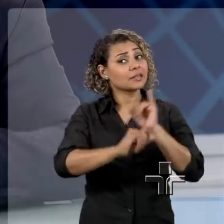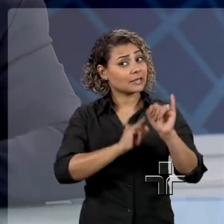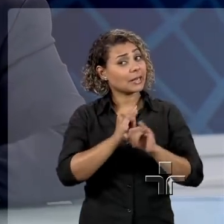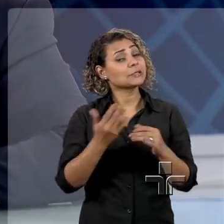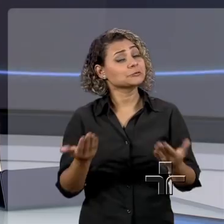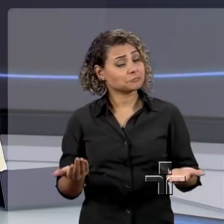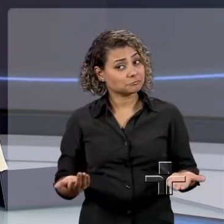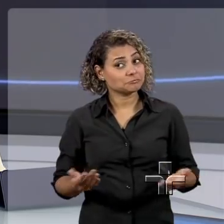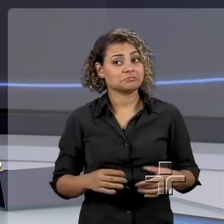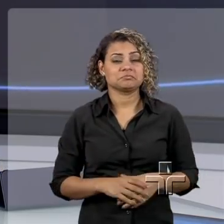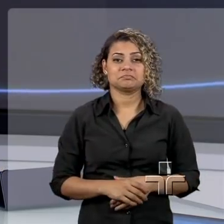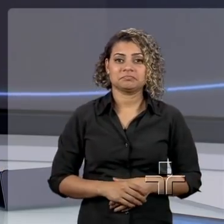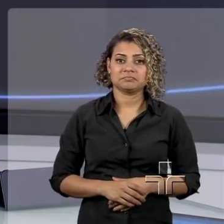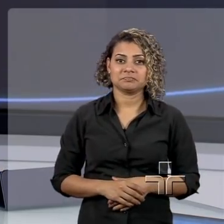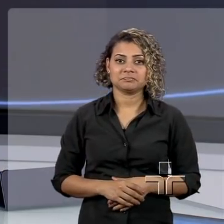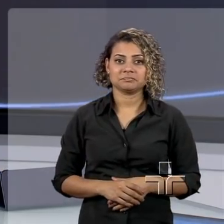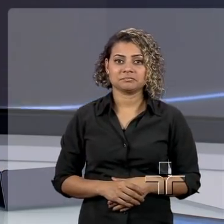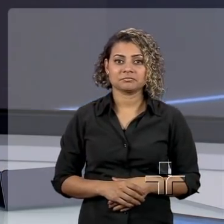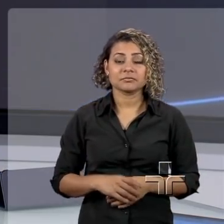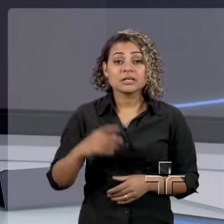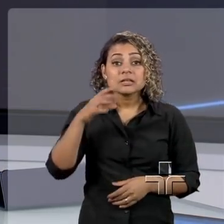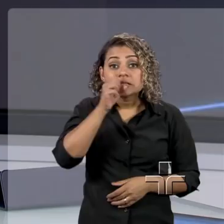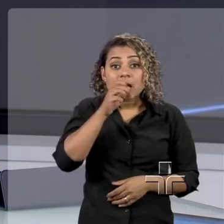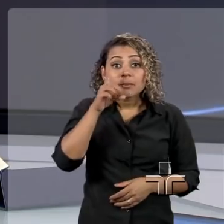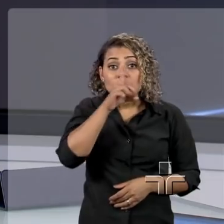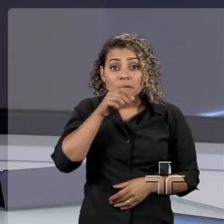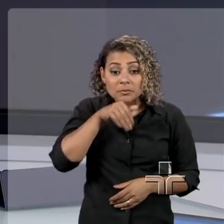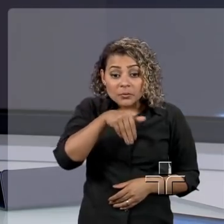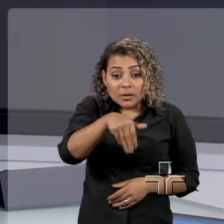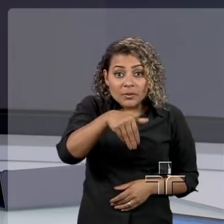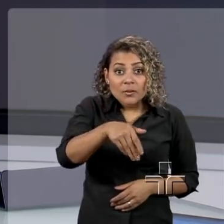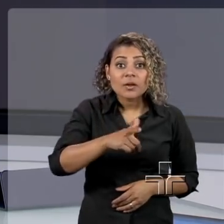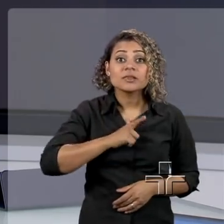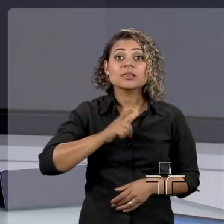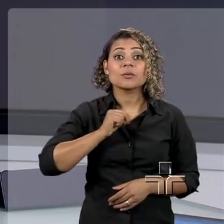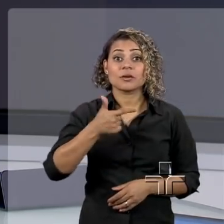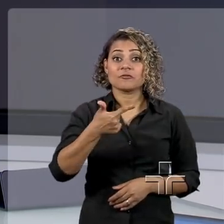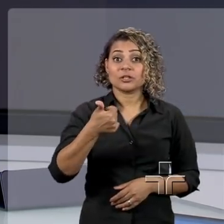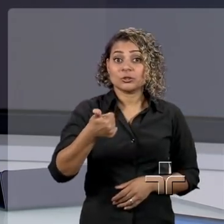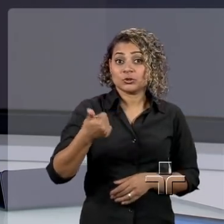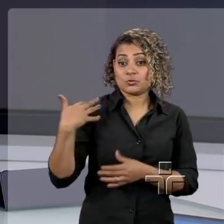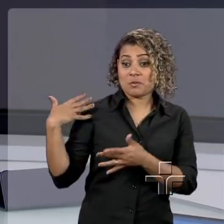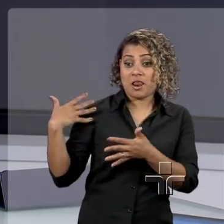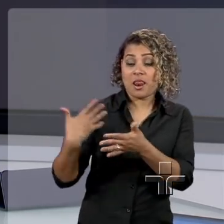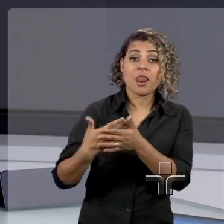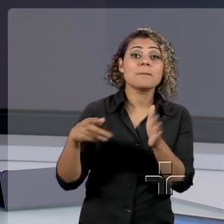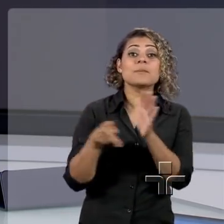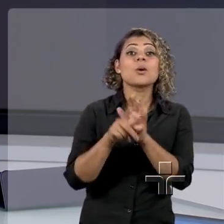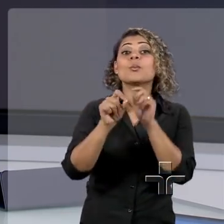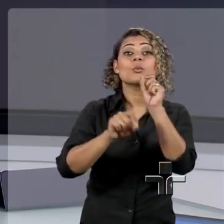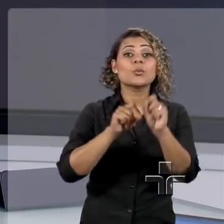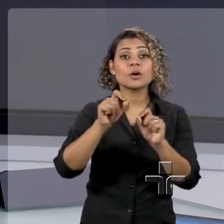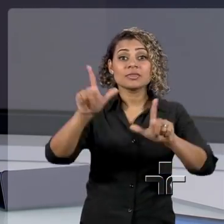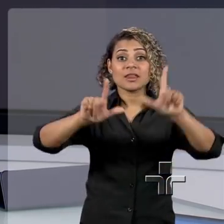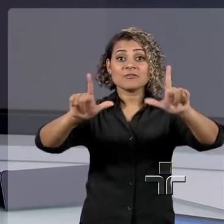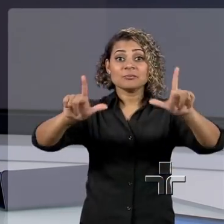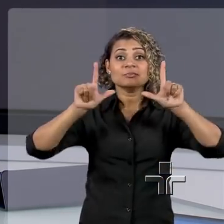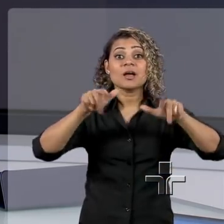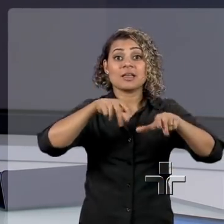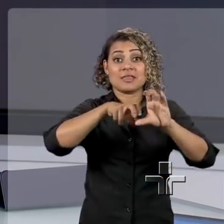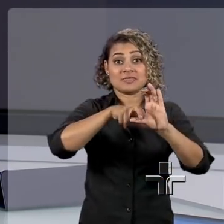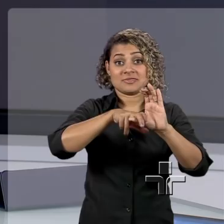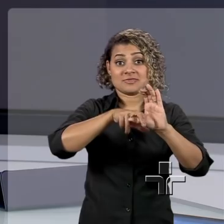visível. Exato. E no final de semana vai ao ar a 21ª edição do Teleton. Neste ano, a